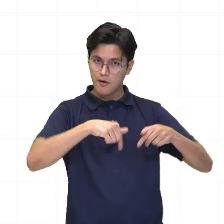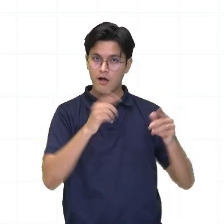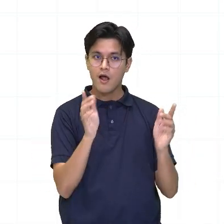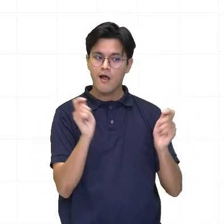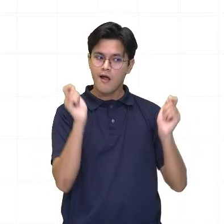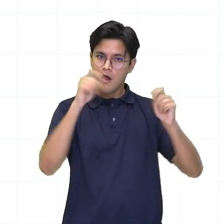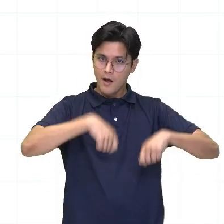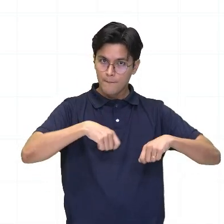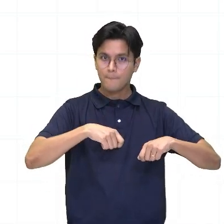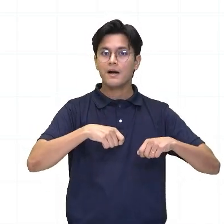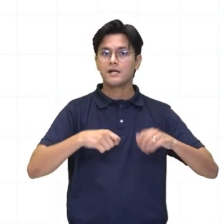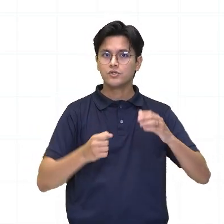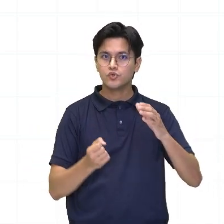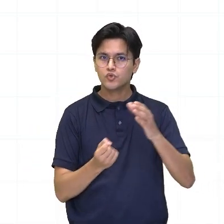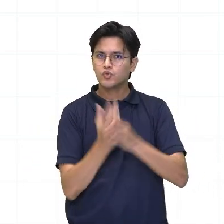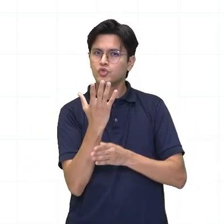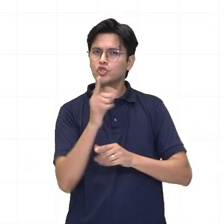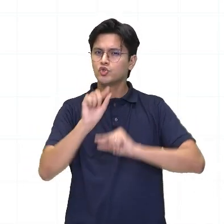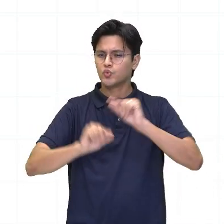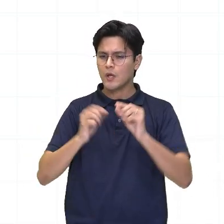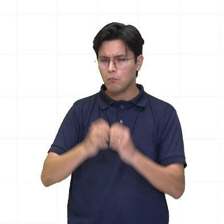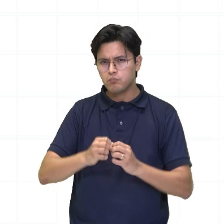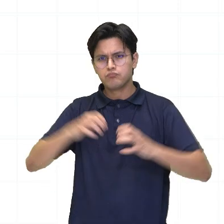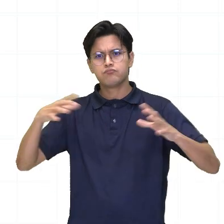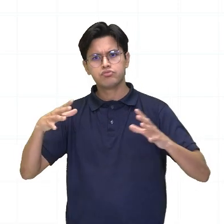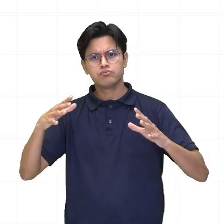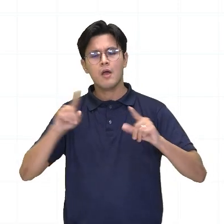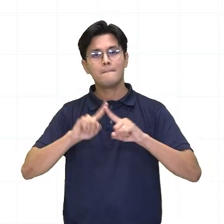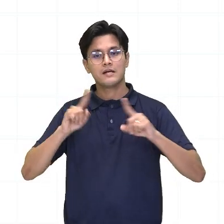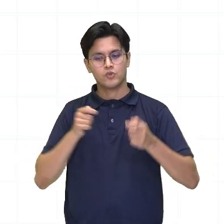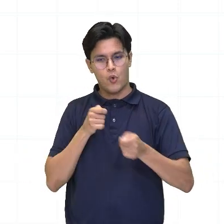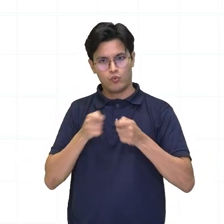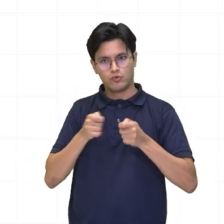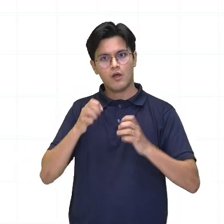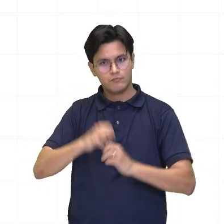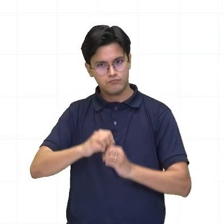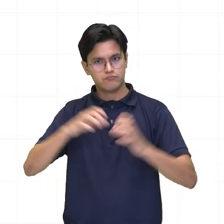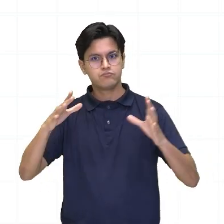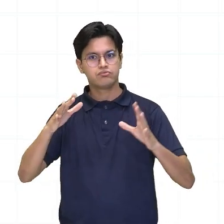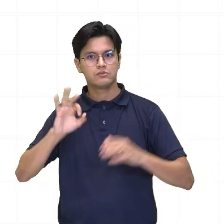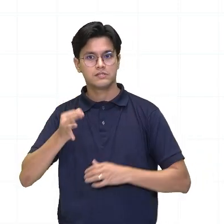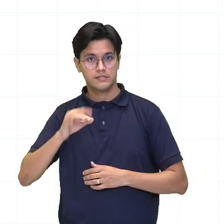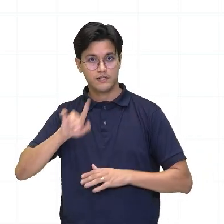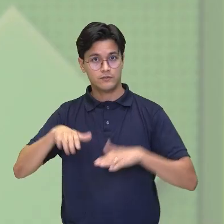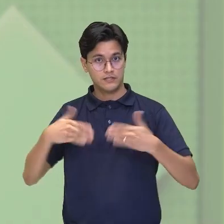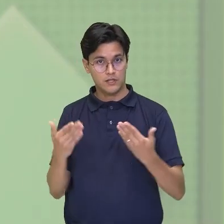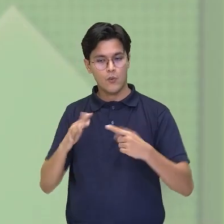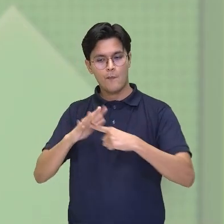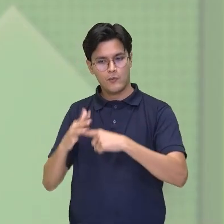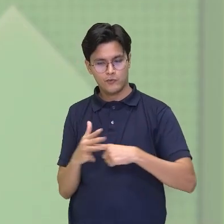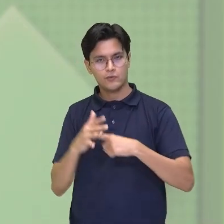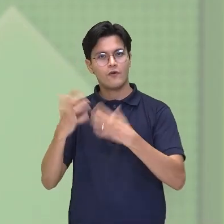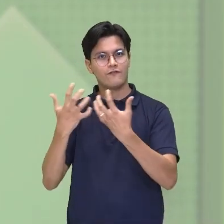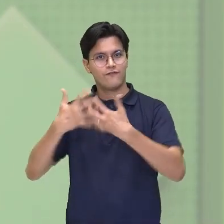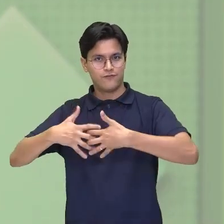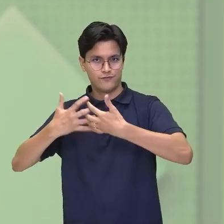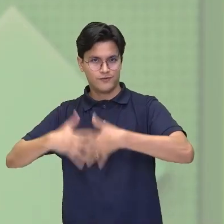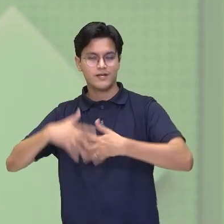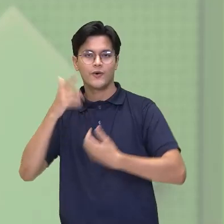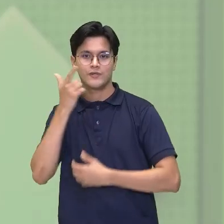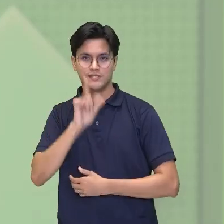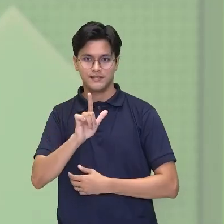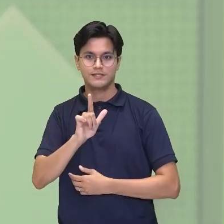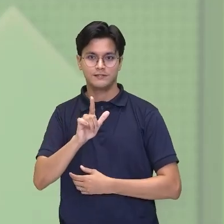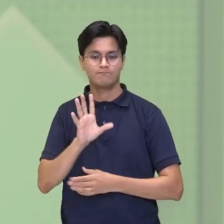controlada, obviamente, vai então servir, né, para impulsionar o movimento desse motor, tá certo? E aí, dentro